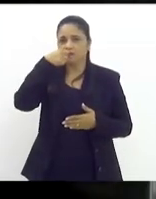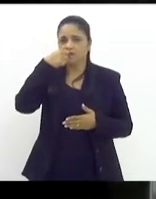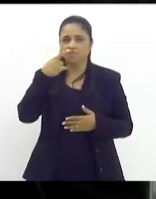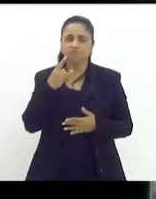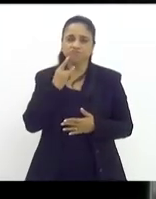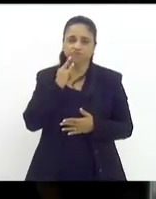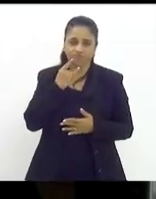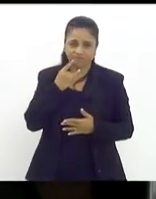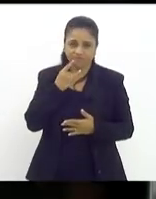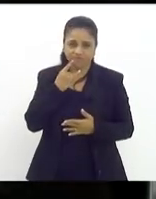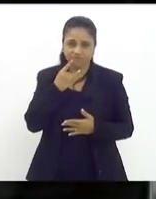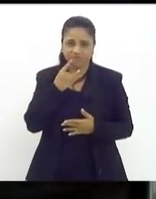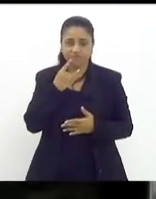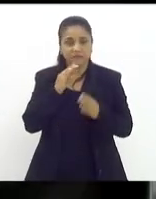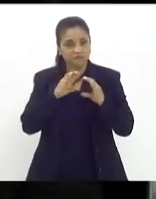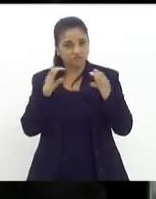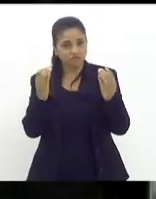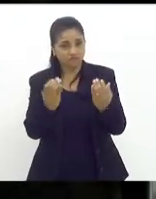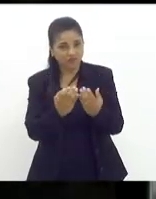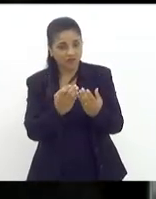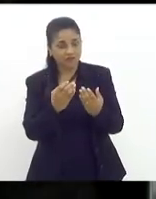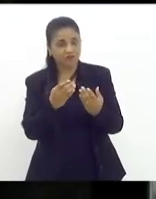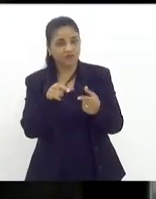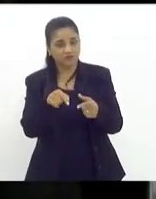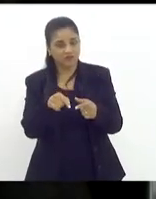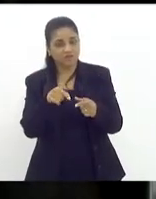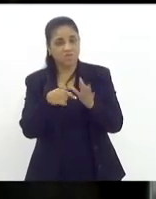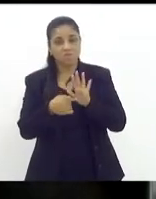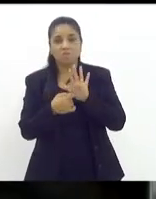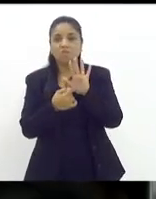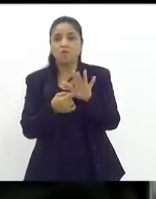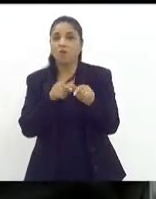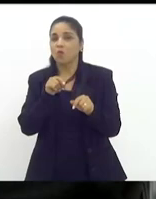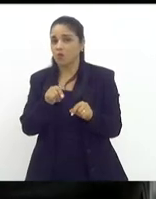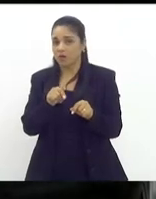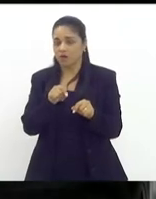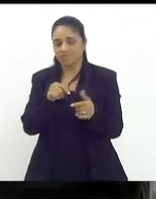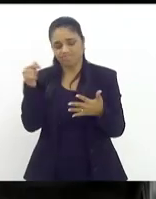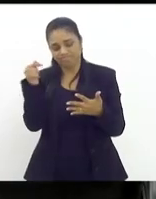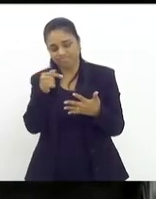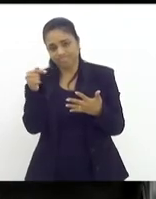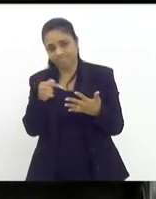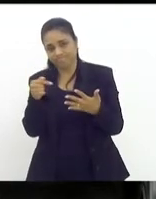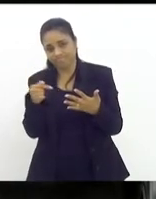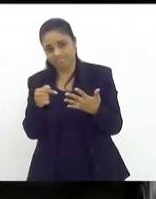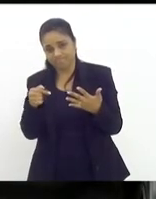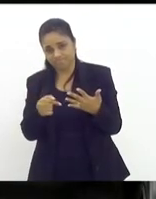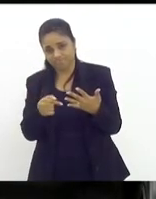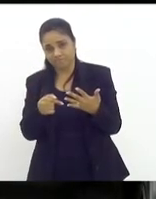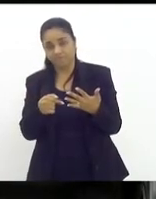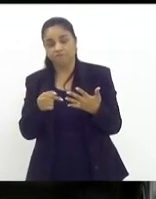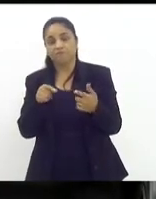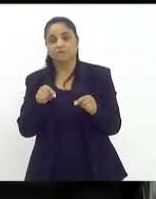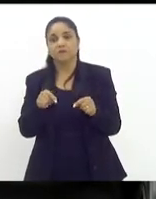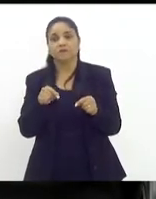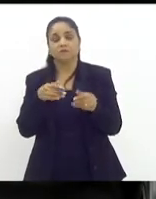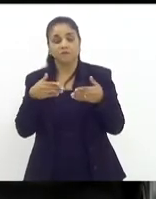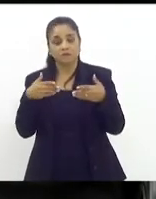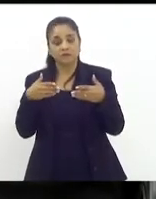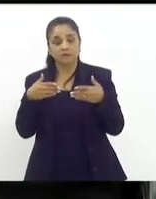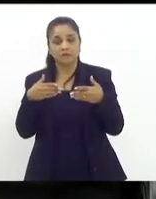nas arenas. Ele adendra a outras questões. Ele quer que você entre